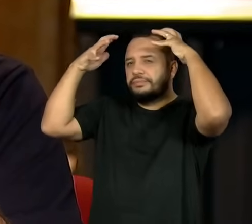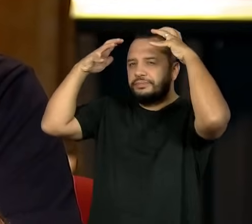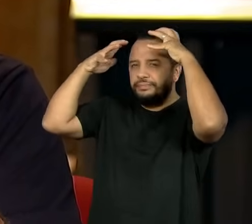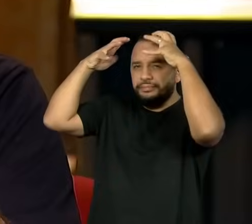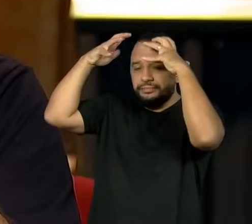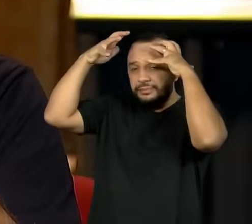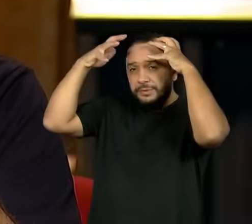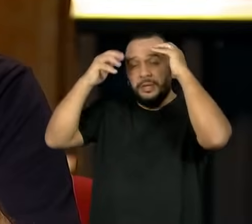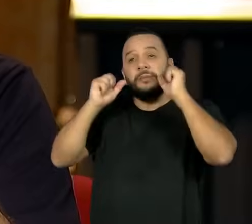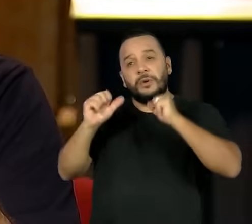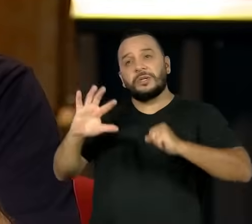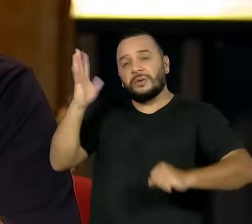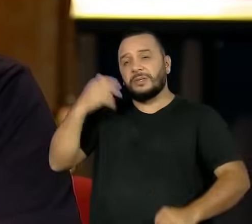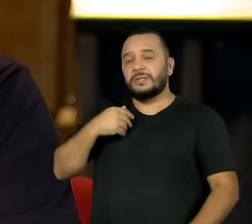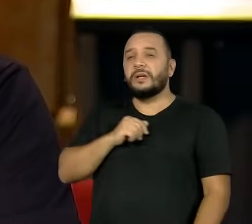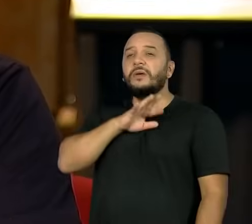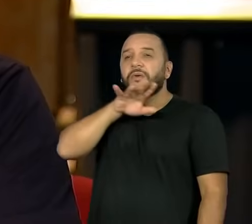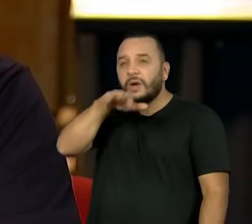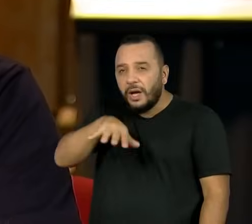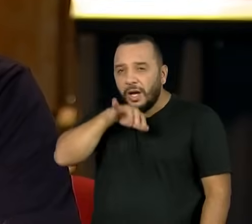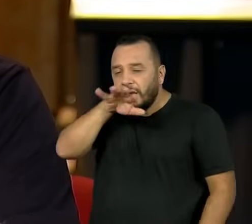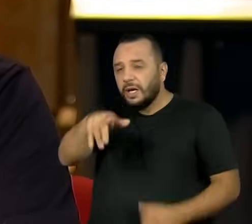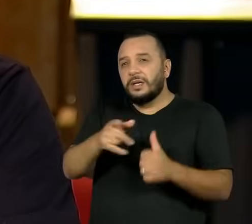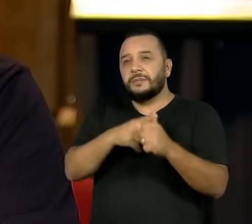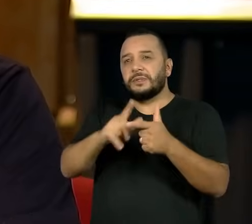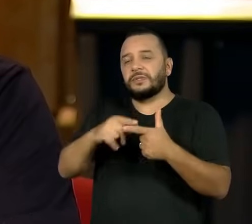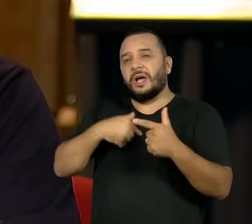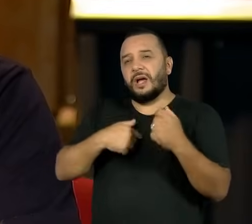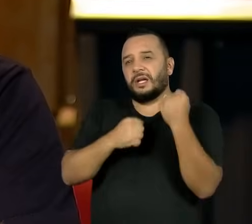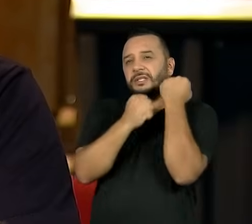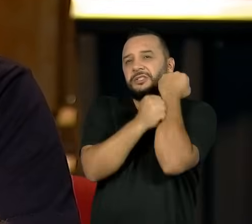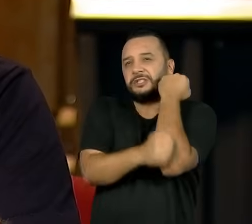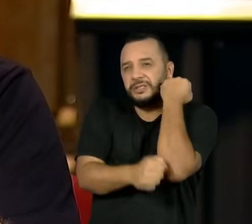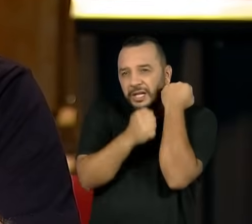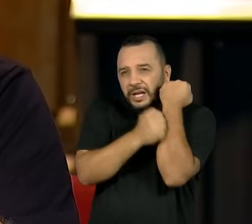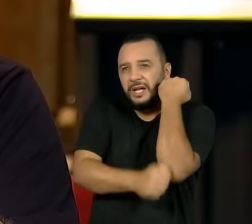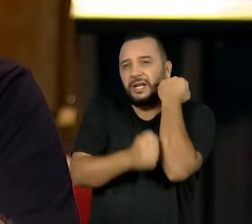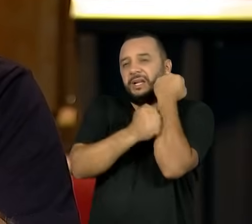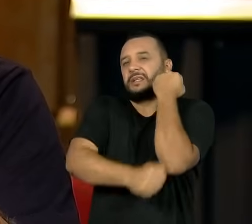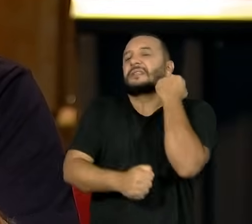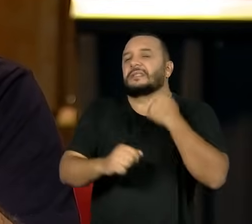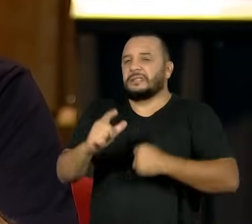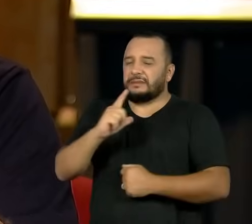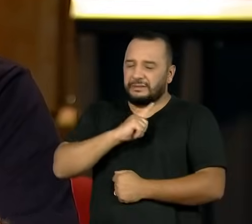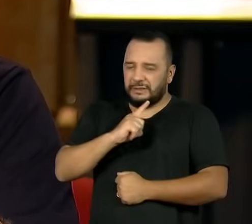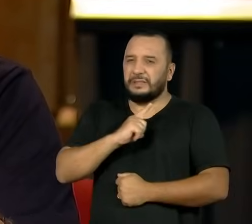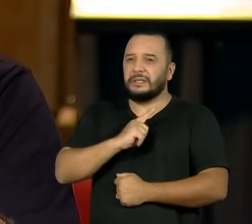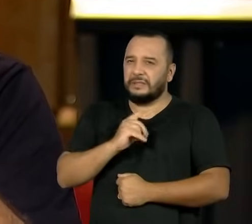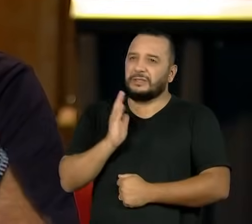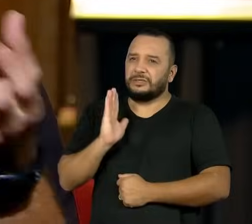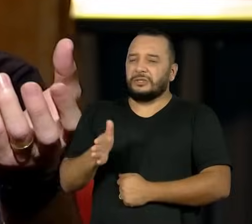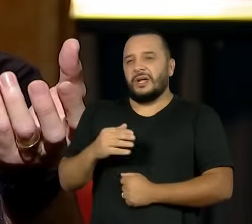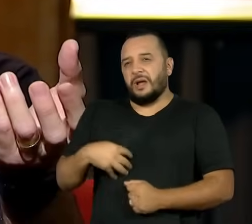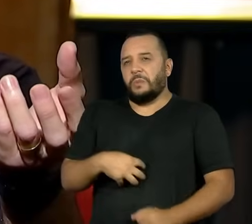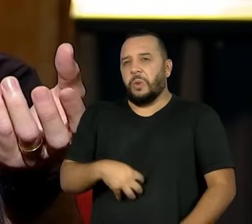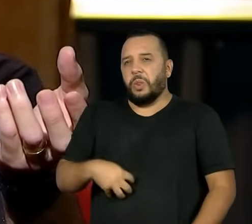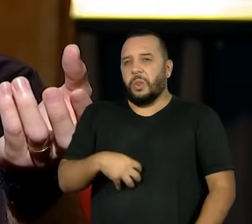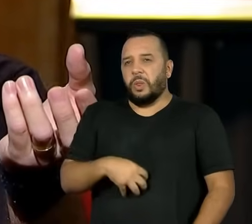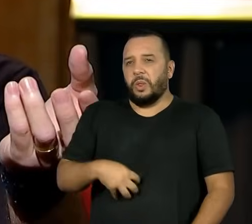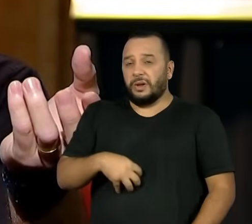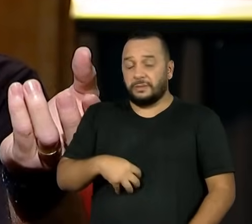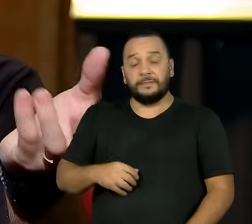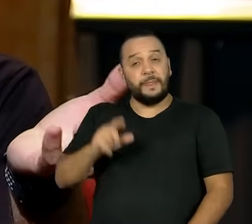são vômito, náusea e diarreia. Então, muitos pacientes apresentam esse tipo de mudança. Dentro das